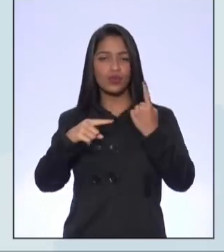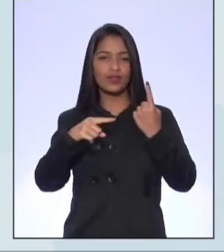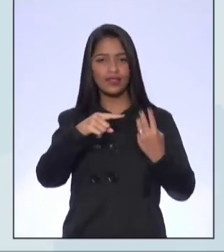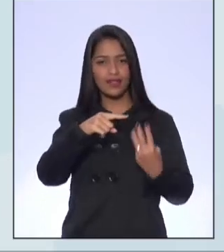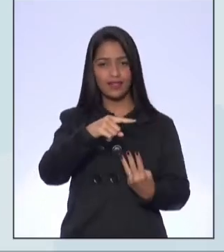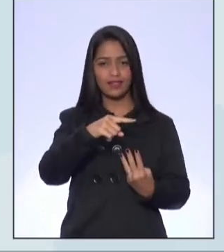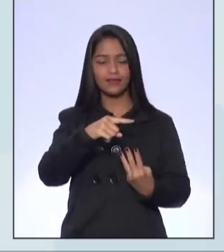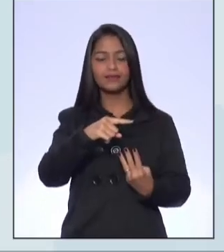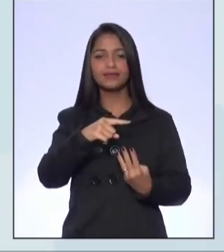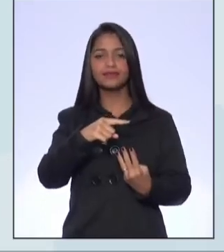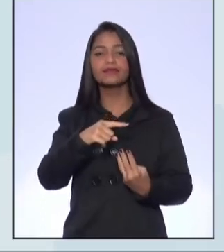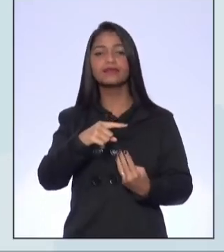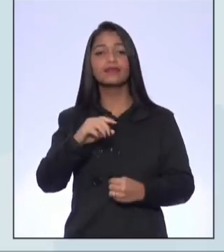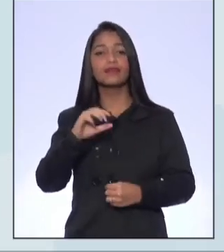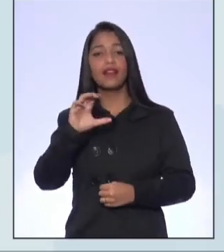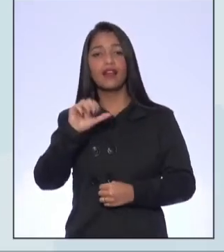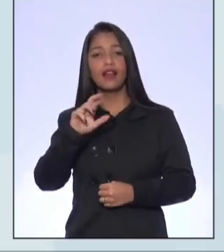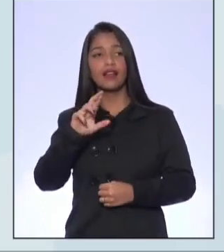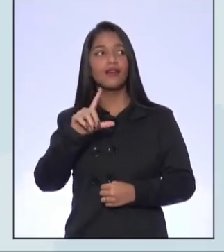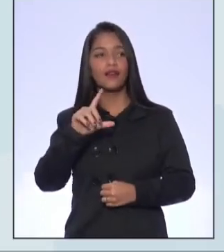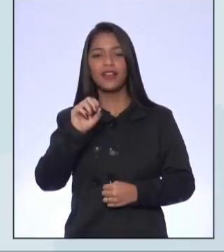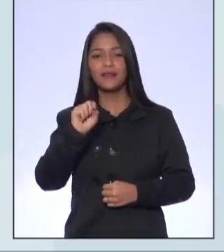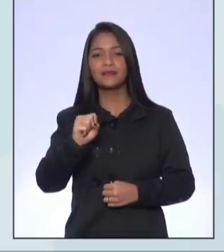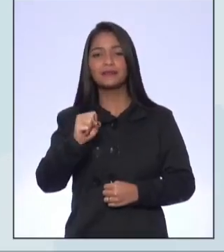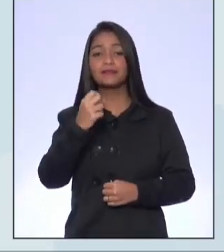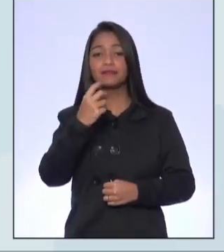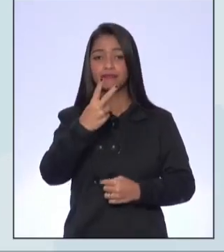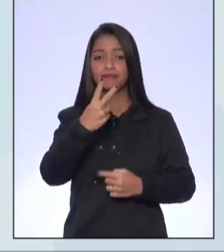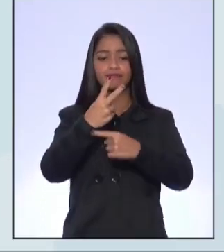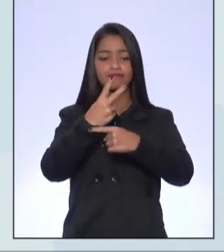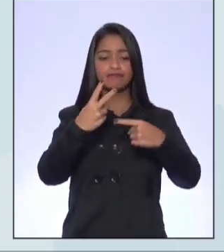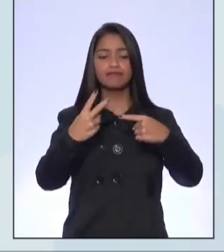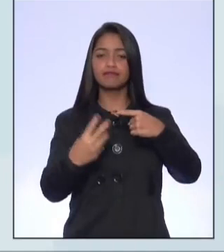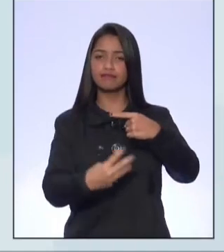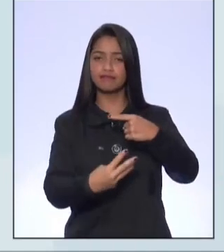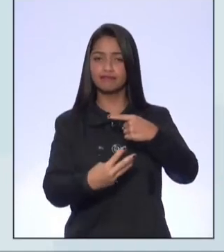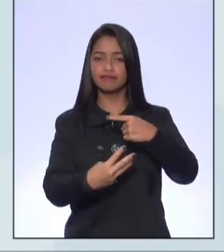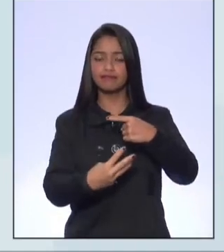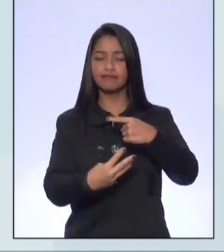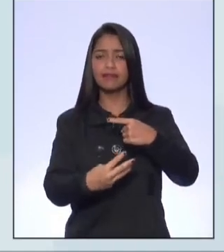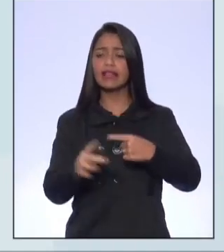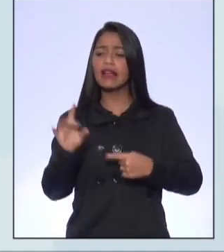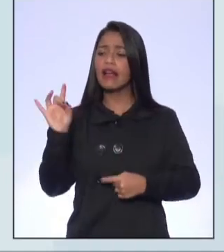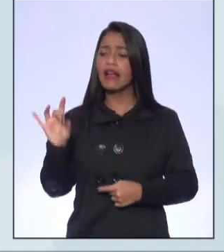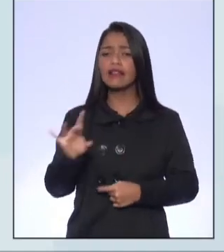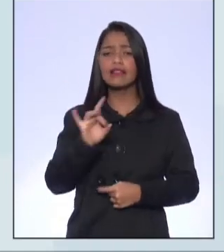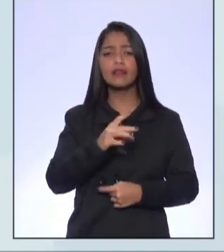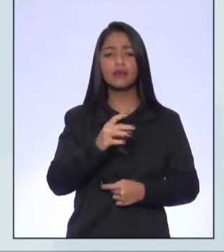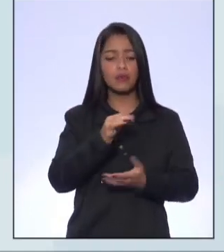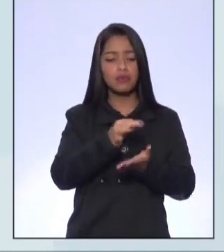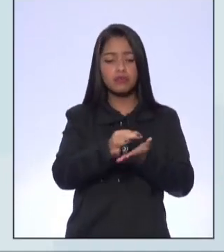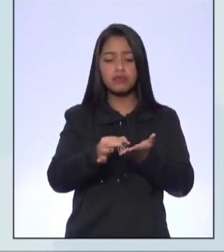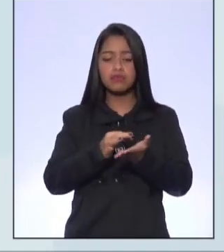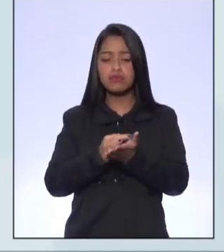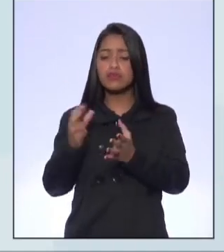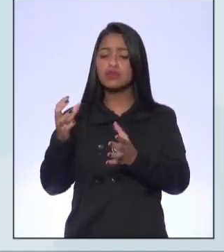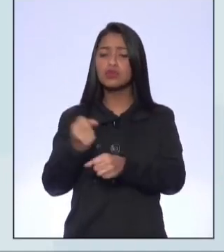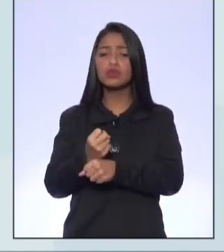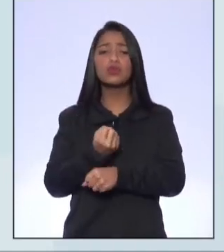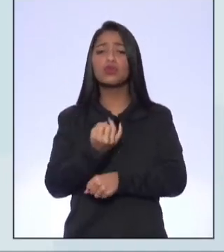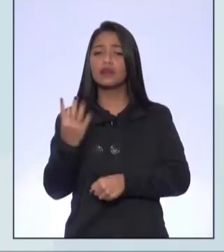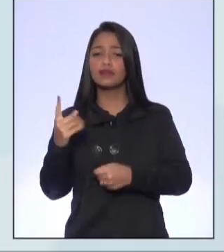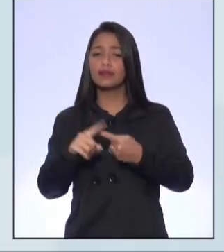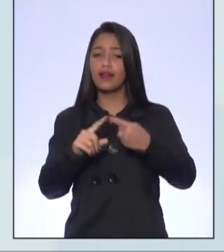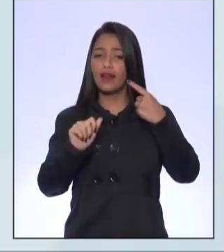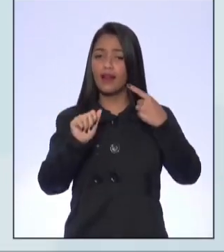Carlos 2/3. Quantas bolinhas ficaram com cada um? Então, na alternativa A, o Fábio ficou com